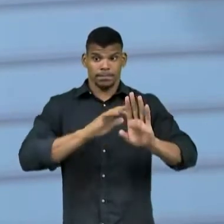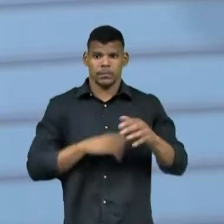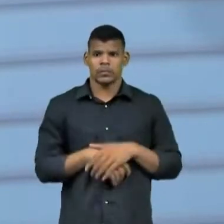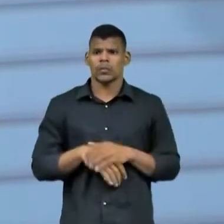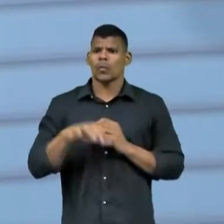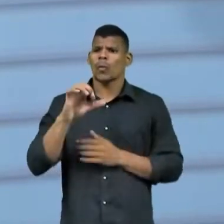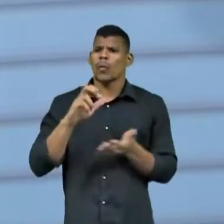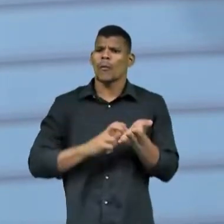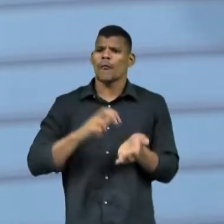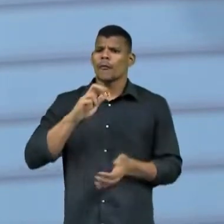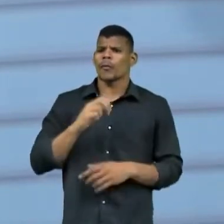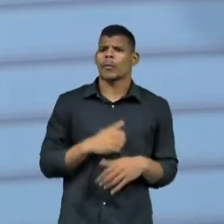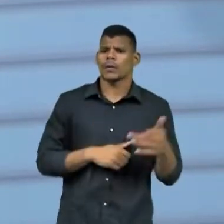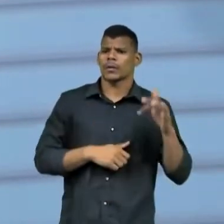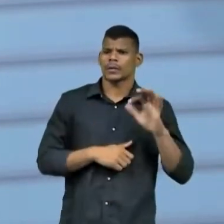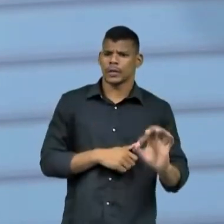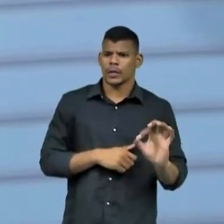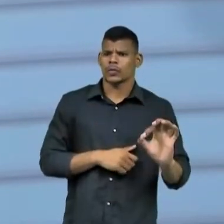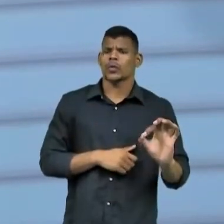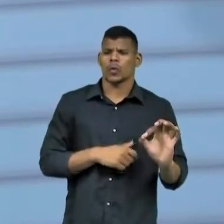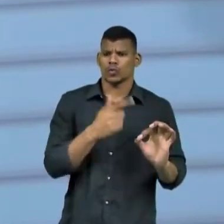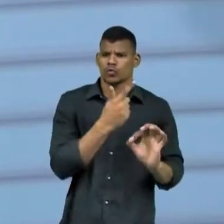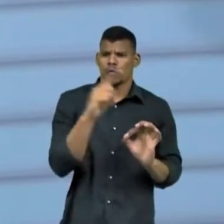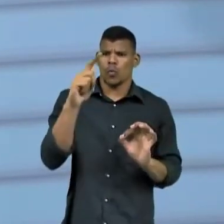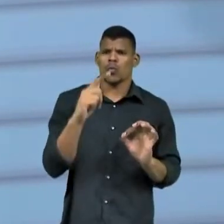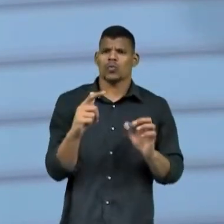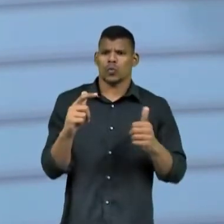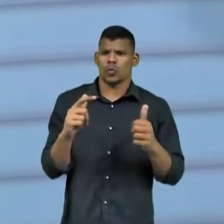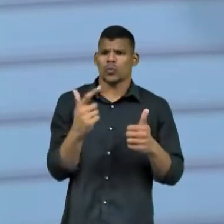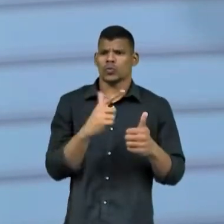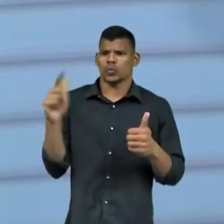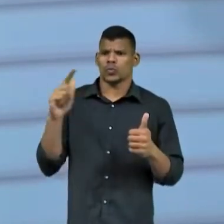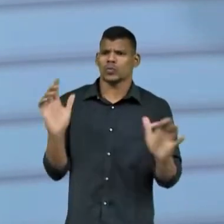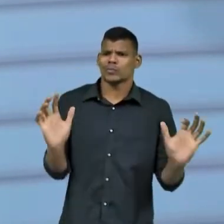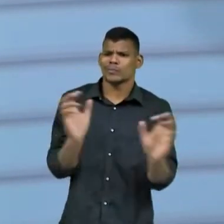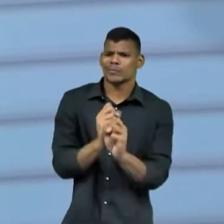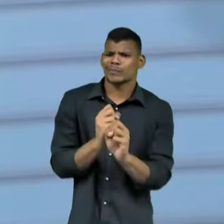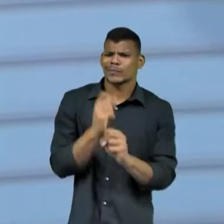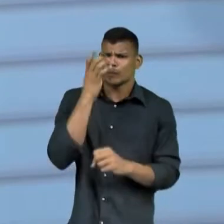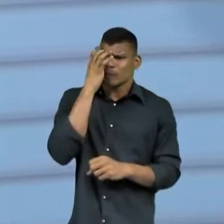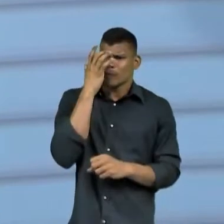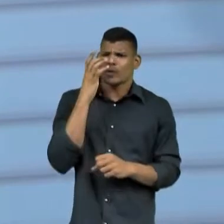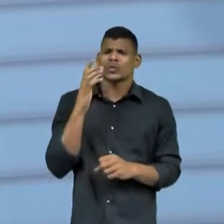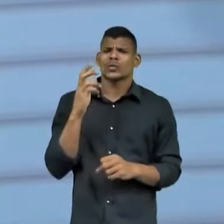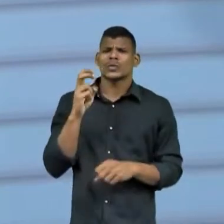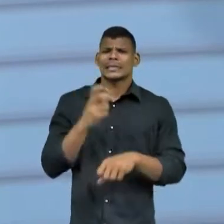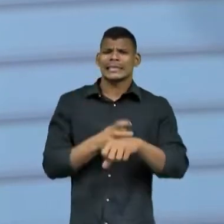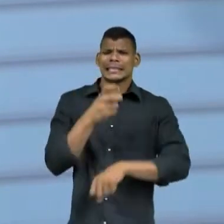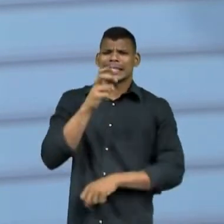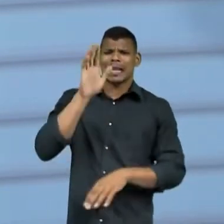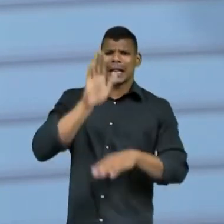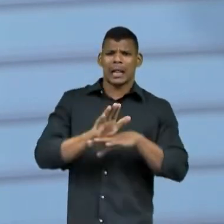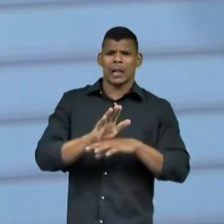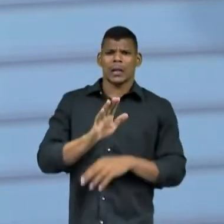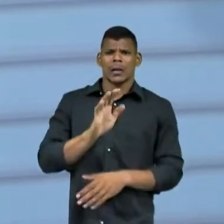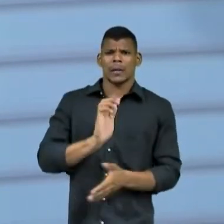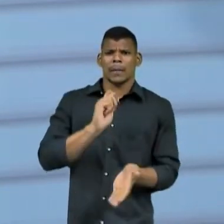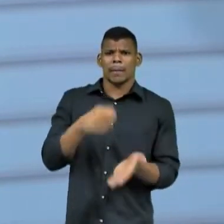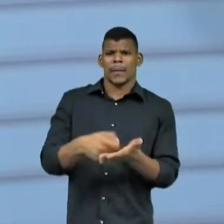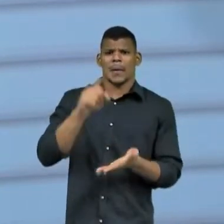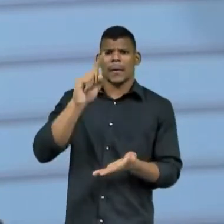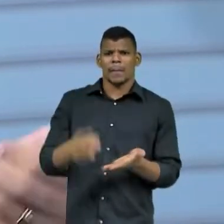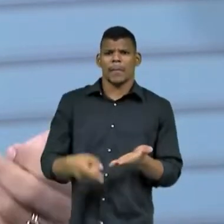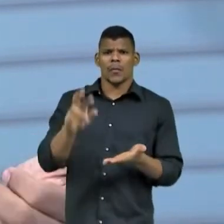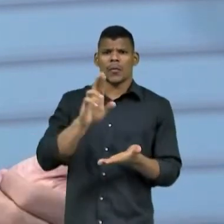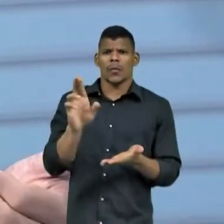às 10 horas eu contratei outro contratei aí no final do dia eu contratei umas 5 horas da tarde e contratei para ele paguei r$ 1.000 para